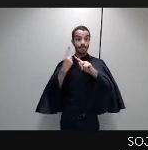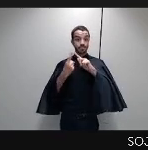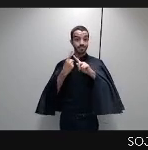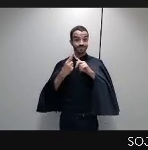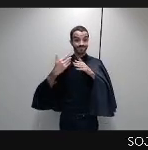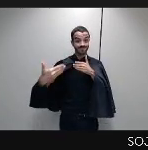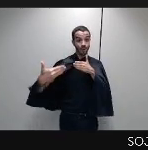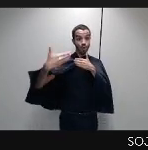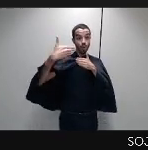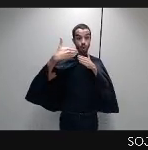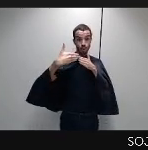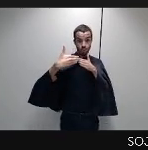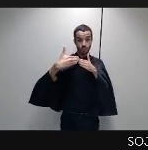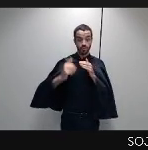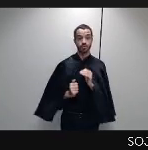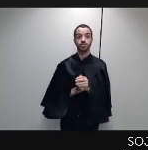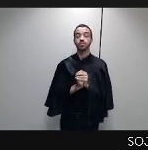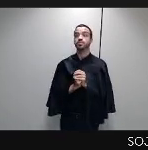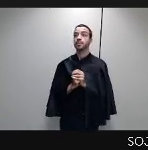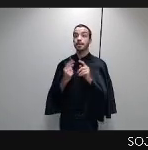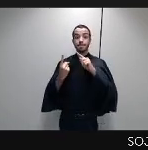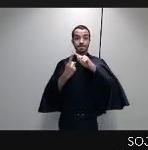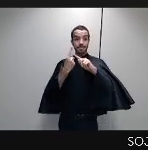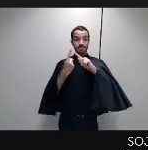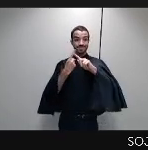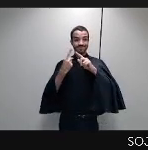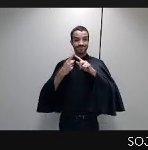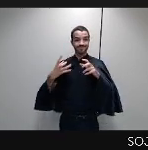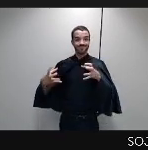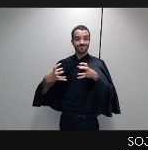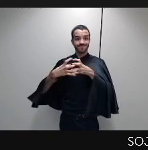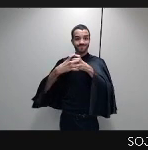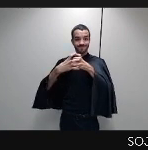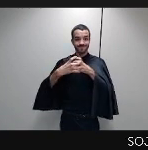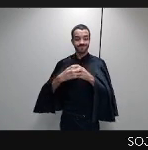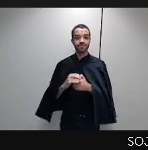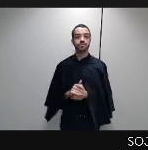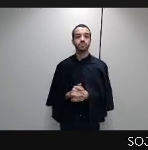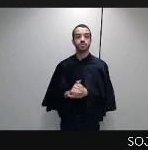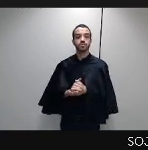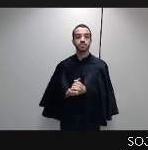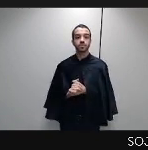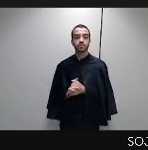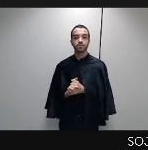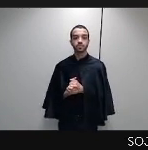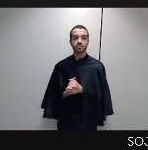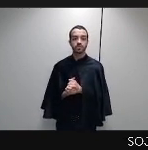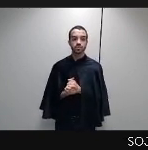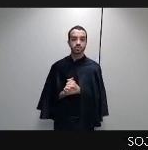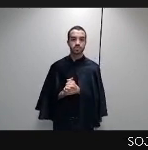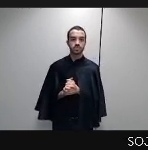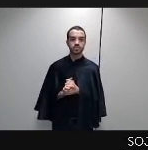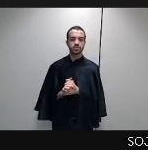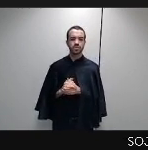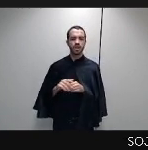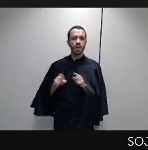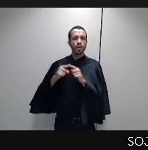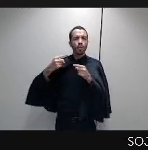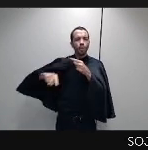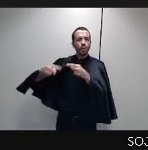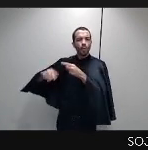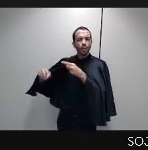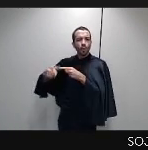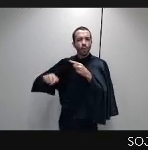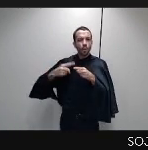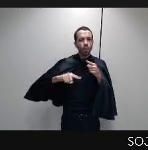da primeira sessão da relatoria do ministro Herman Benjamin O agravo regimental no conflito de competência 112